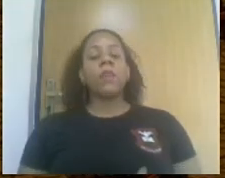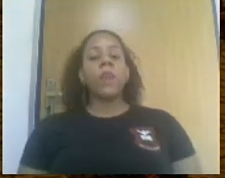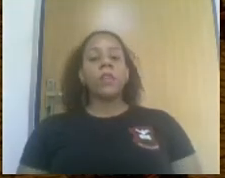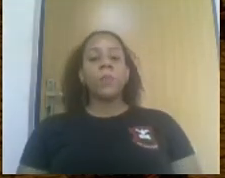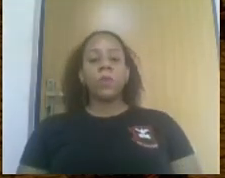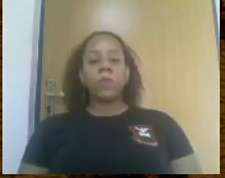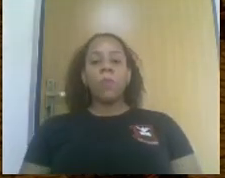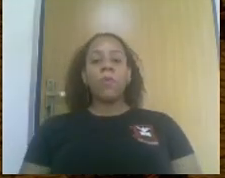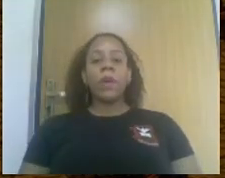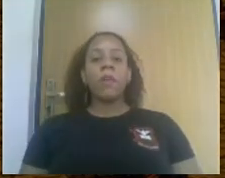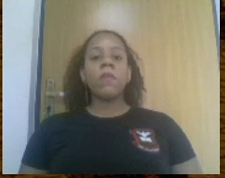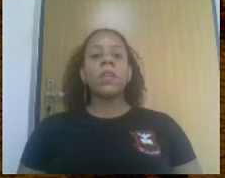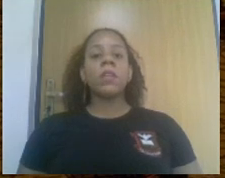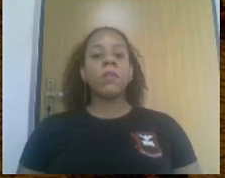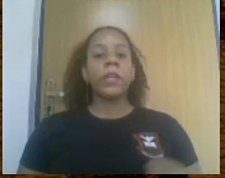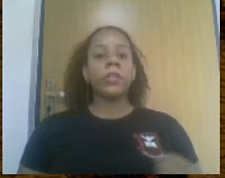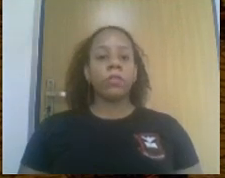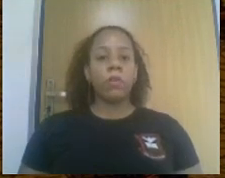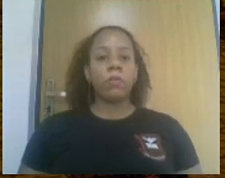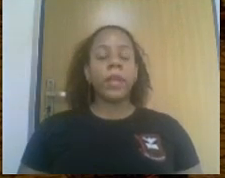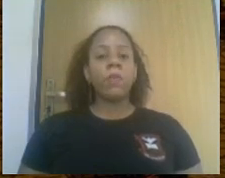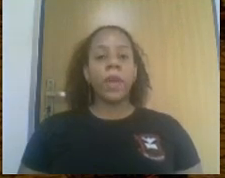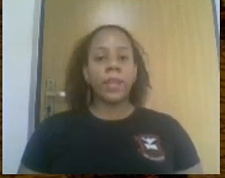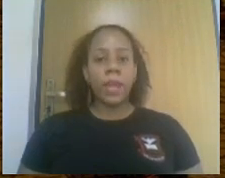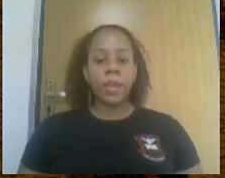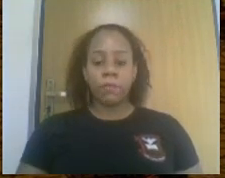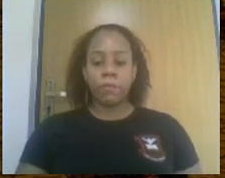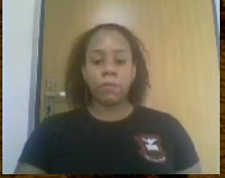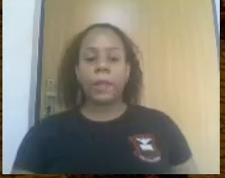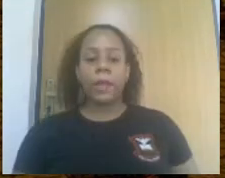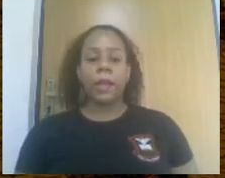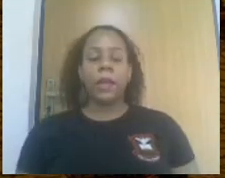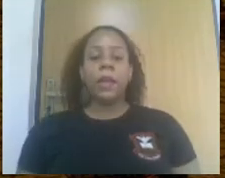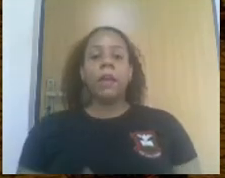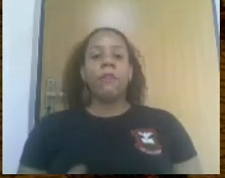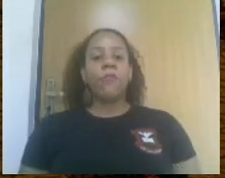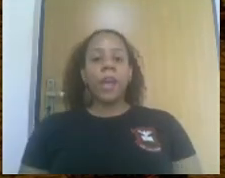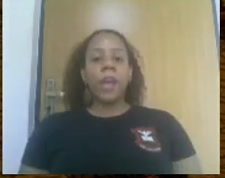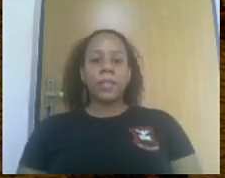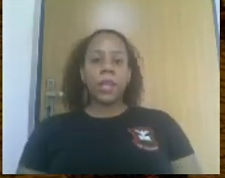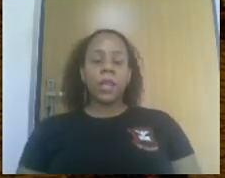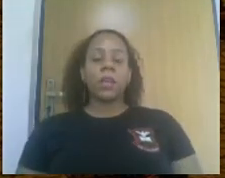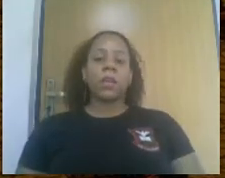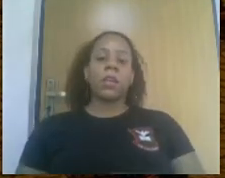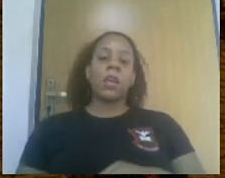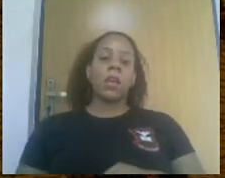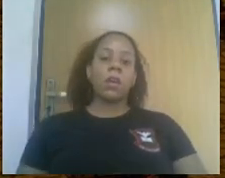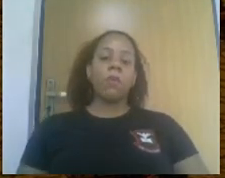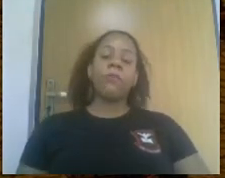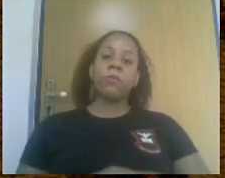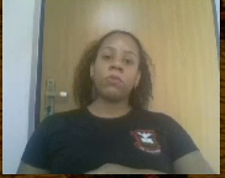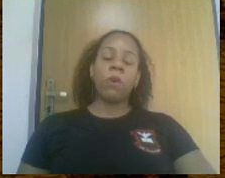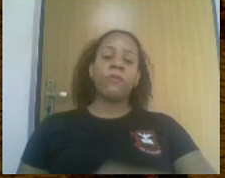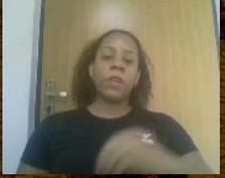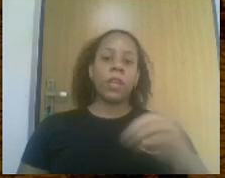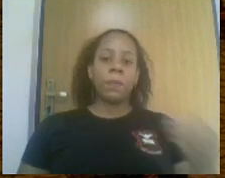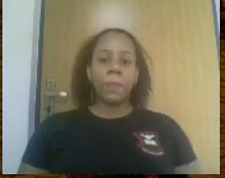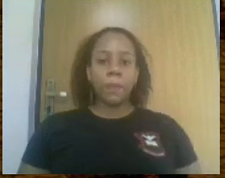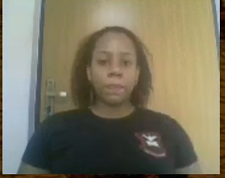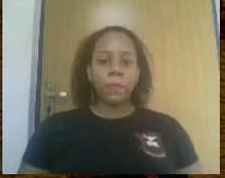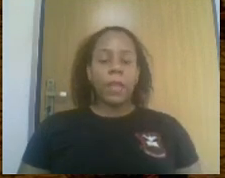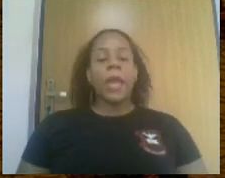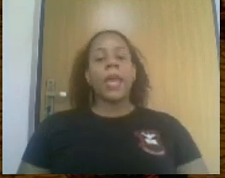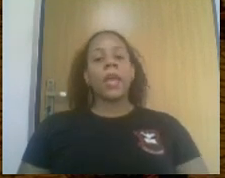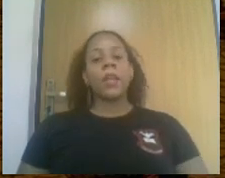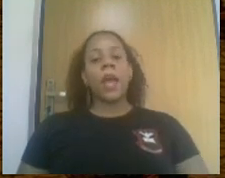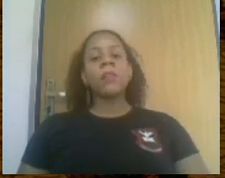até que o rei de Portugal morreu e não deixou nenhum herdeiro. Foi assim que o Dom